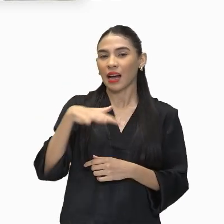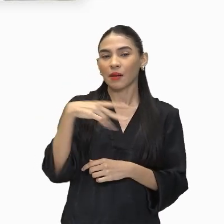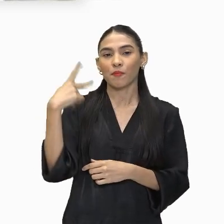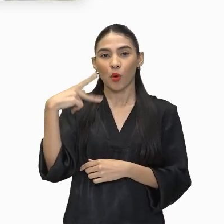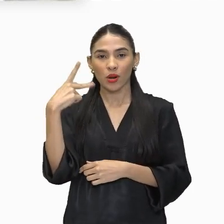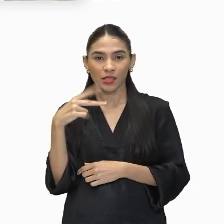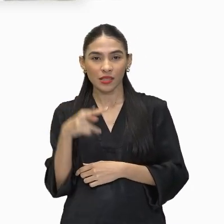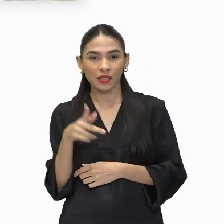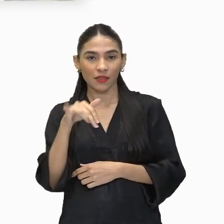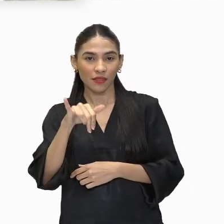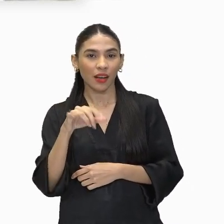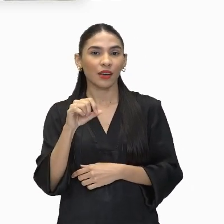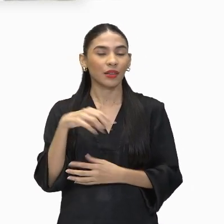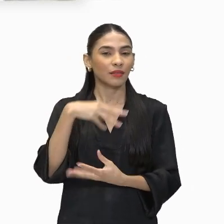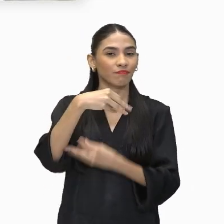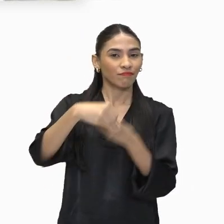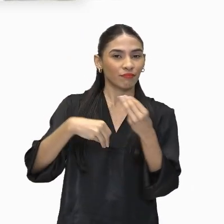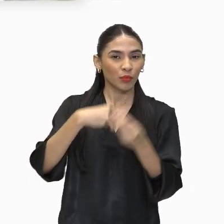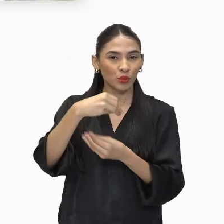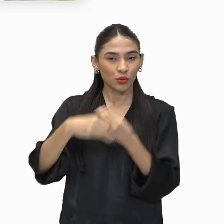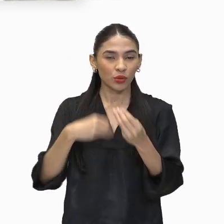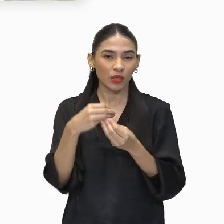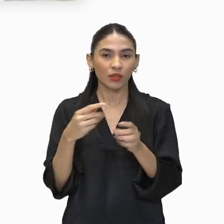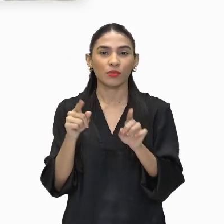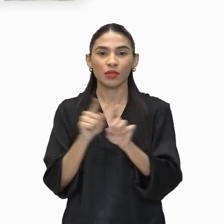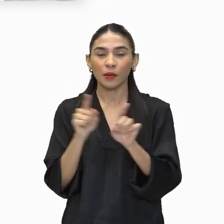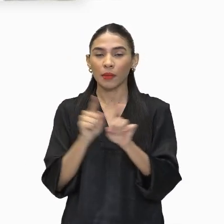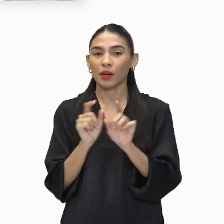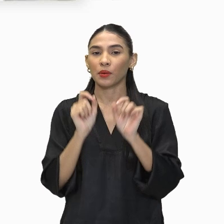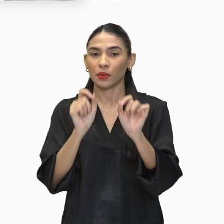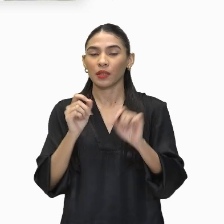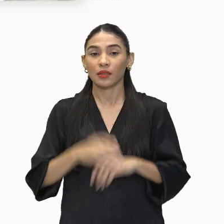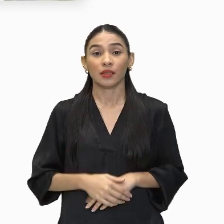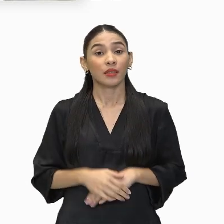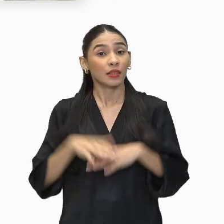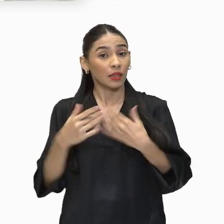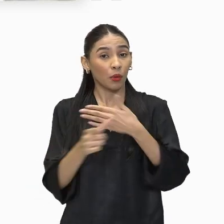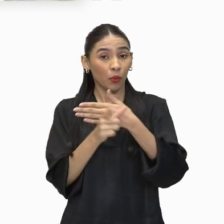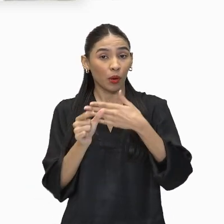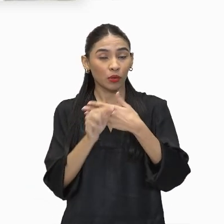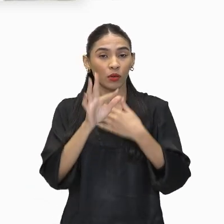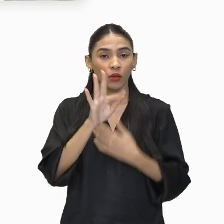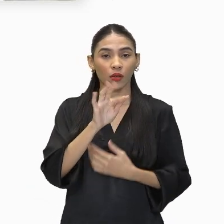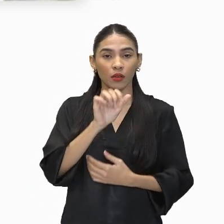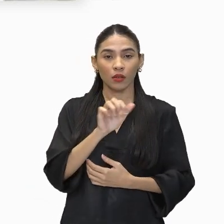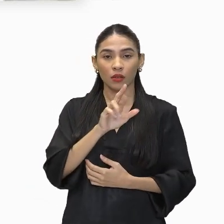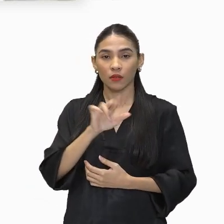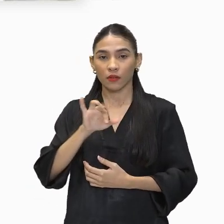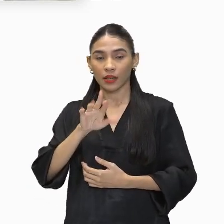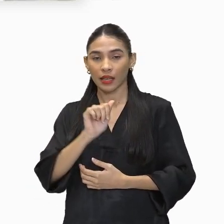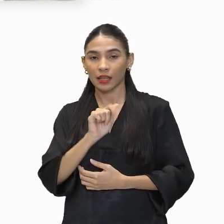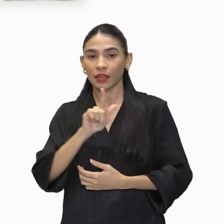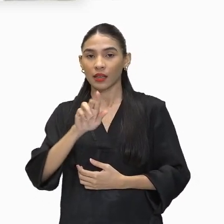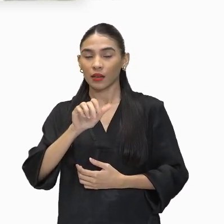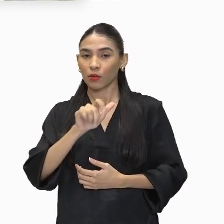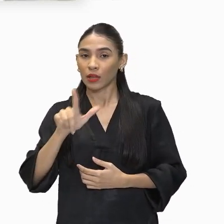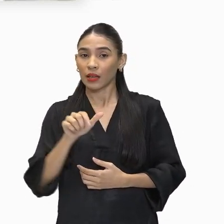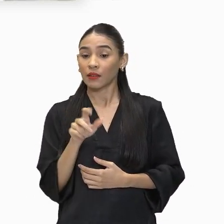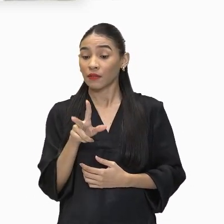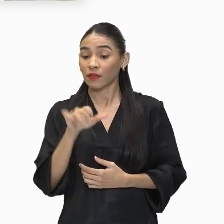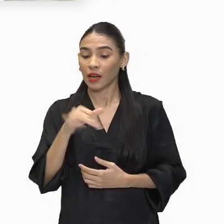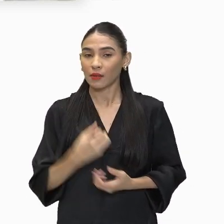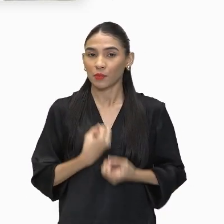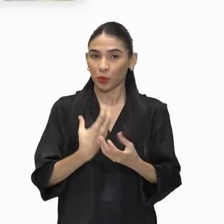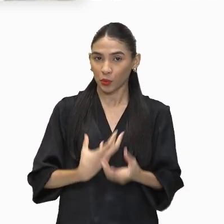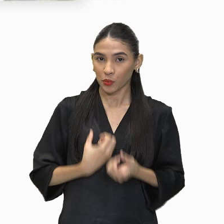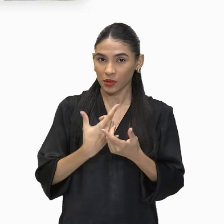vão estar em jogo aqui. E também vamos ter um Ferreira Goulart que vai produzir, que vai escrever poemas justamente em um período